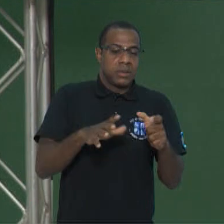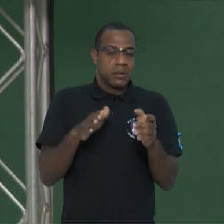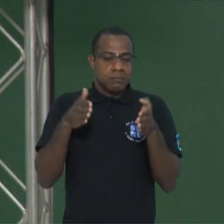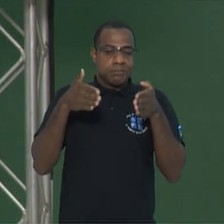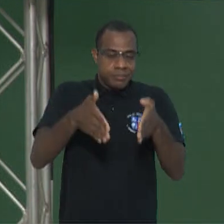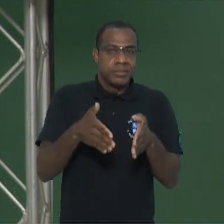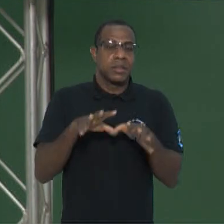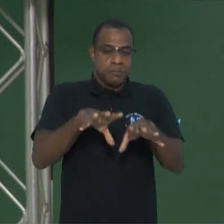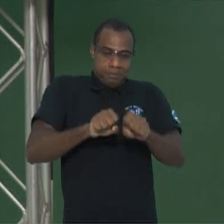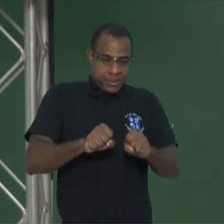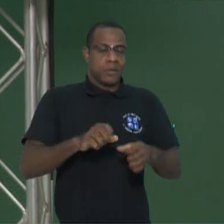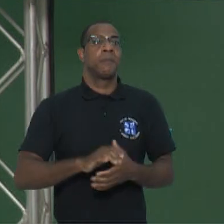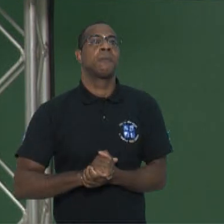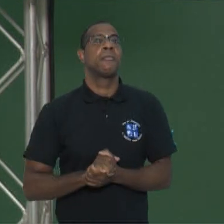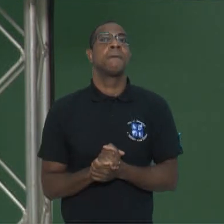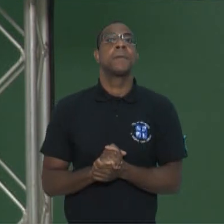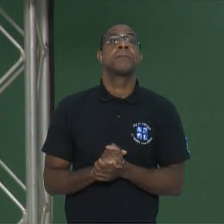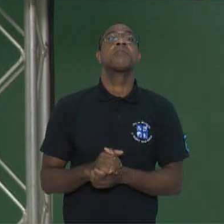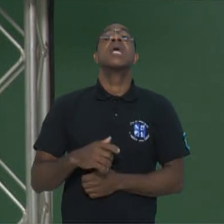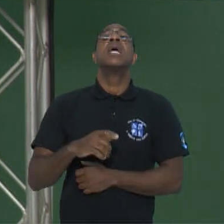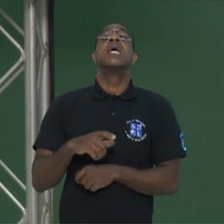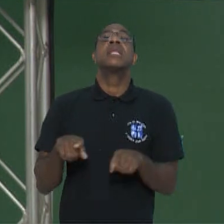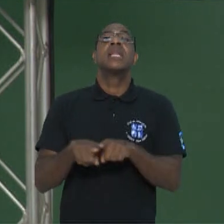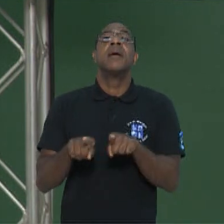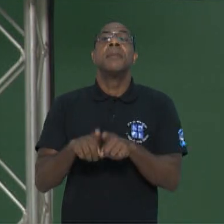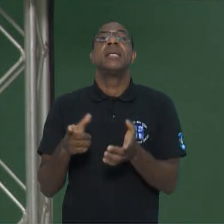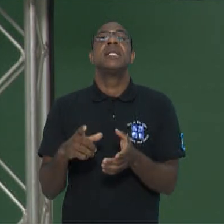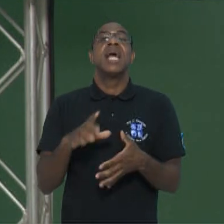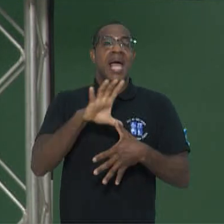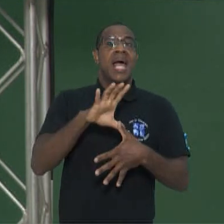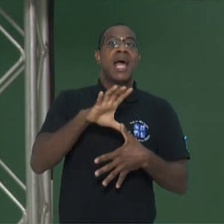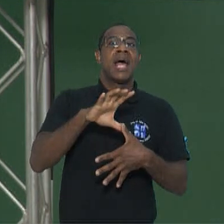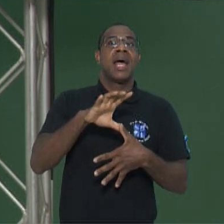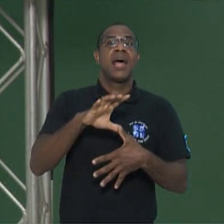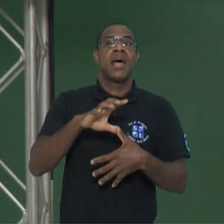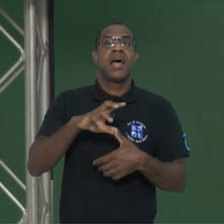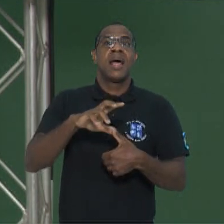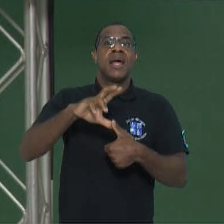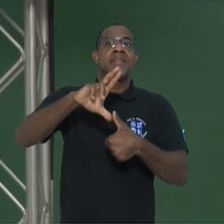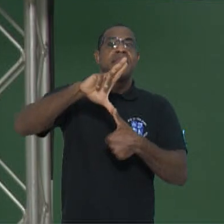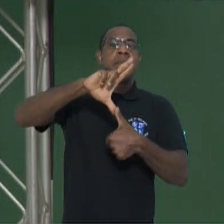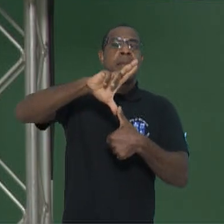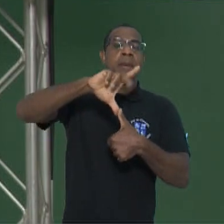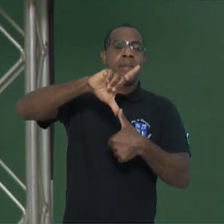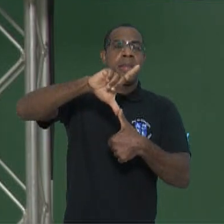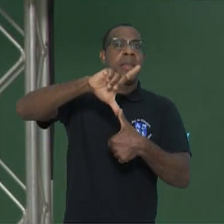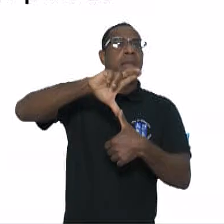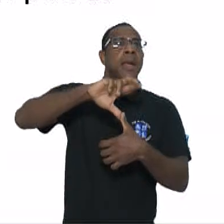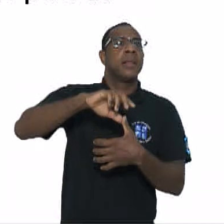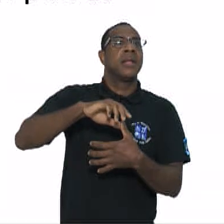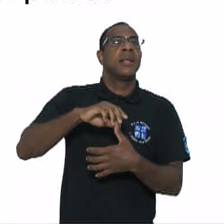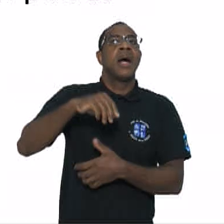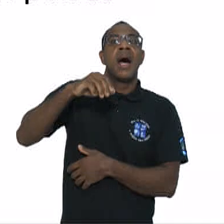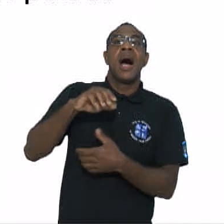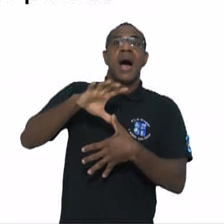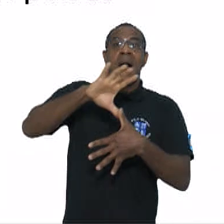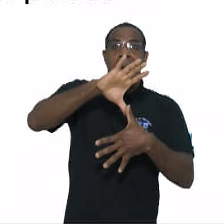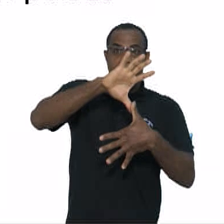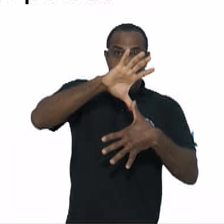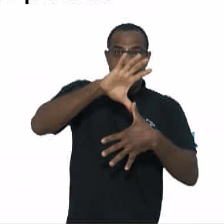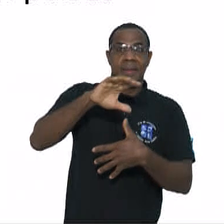né? E aí nós temos evidências ali, como na América Latina, né, de influência da língua falada, português